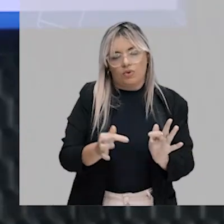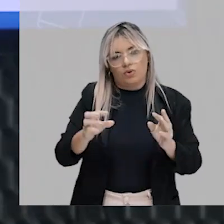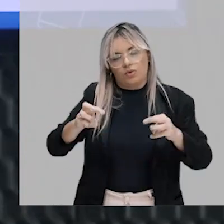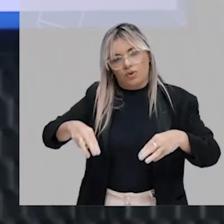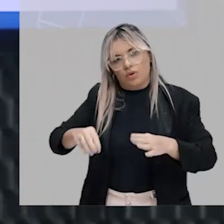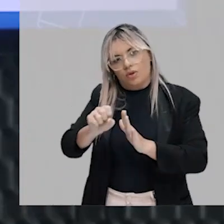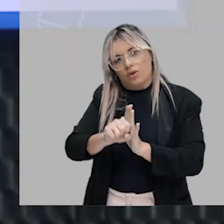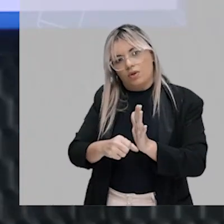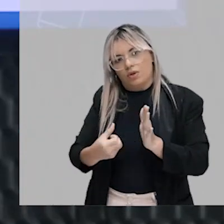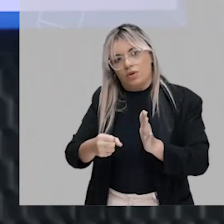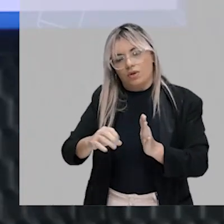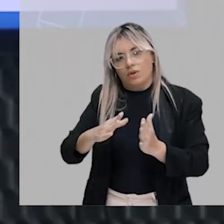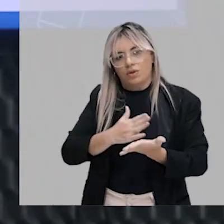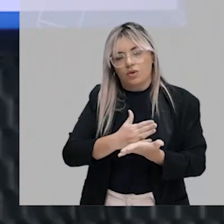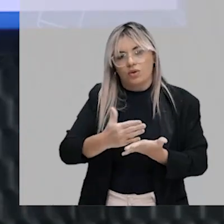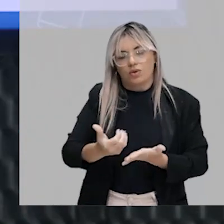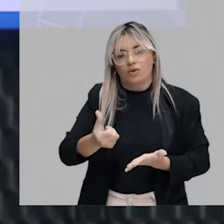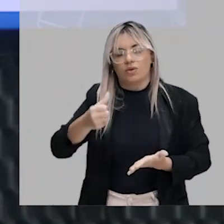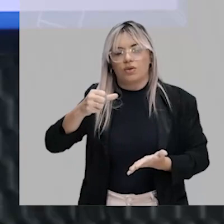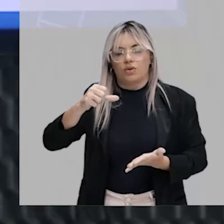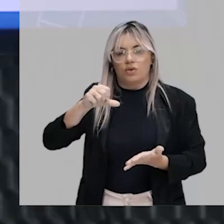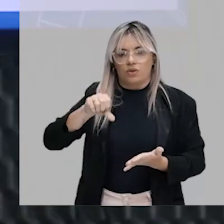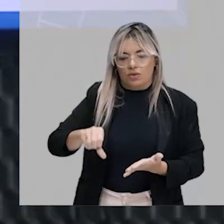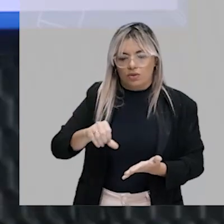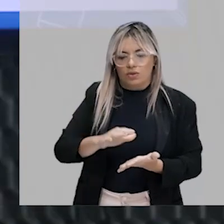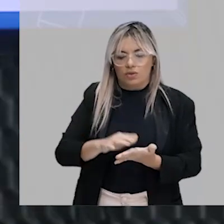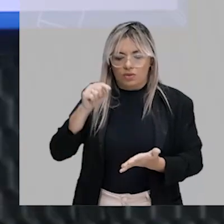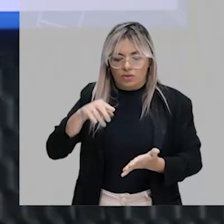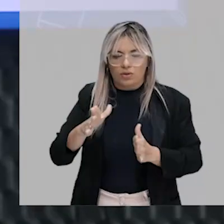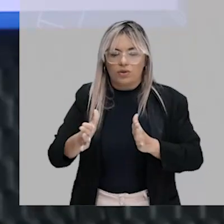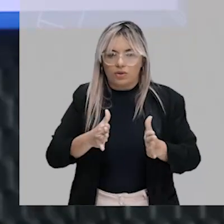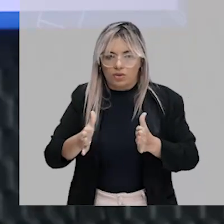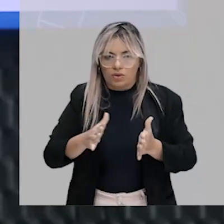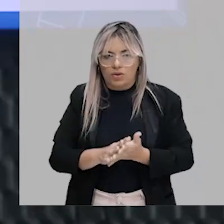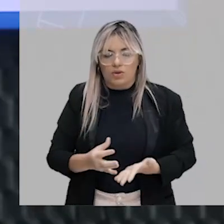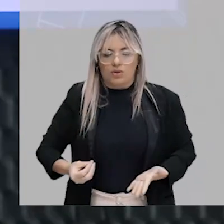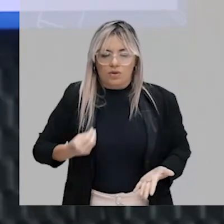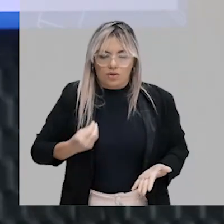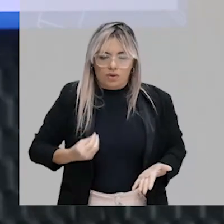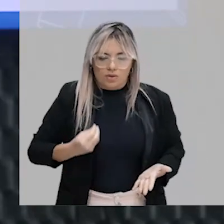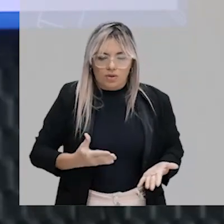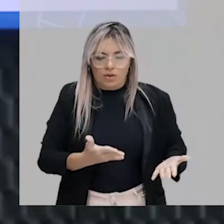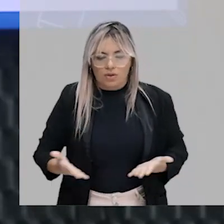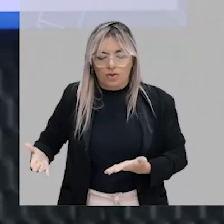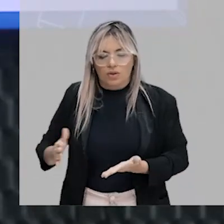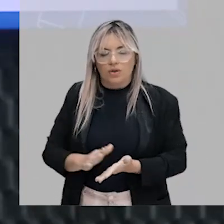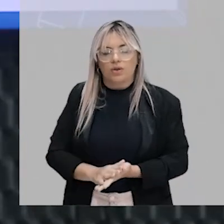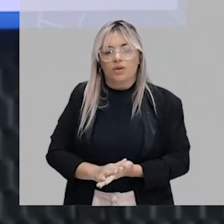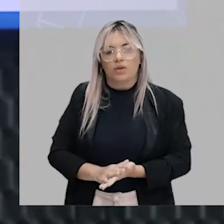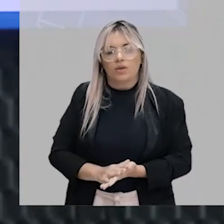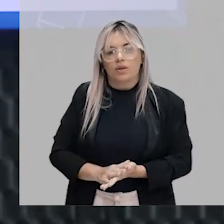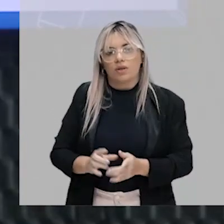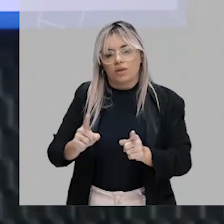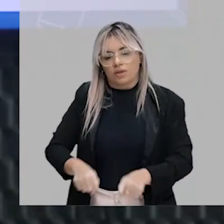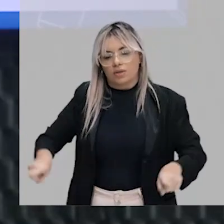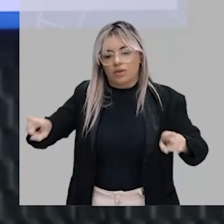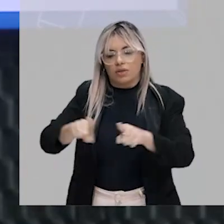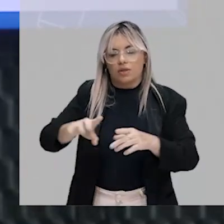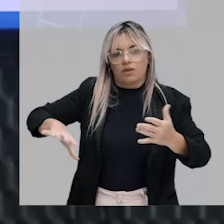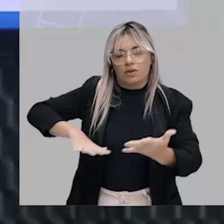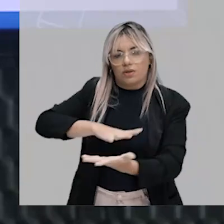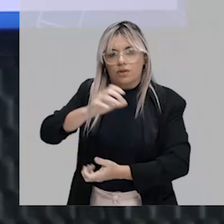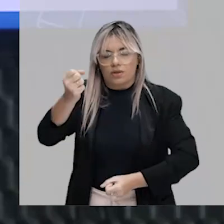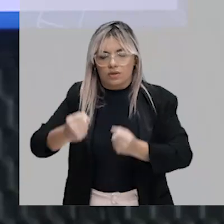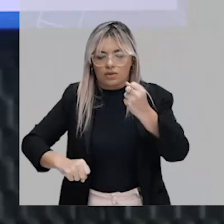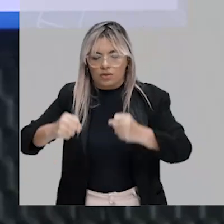século XVIII e começo do XIX, que foi exatamente a época em que Auguste Comte viveu, e também o desenrolar da chamada Revolução Industrial,